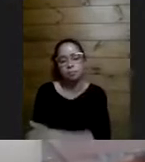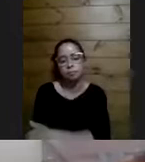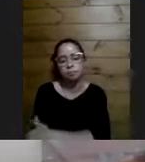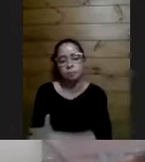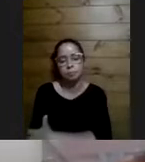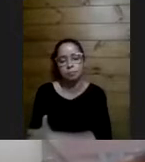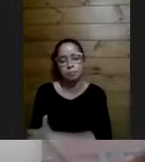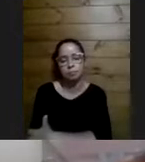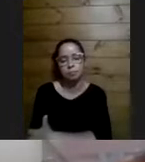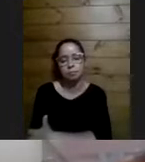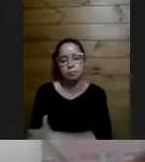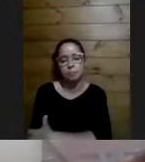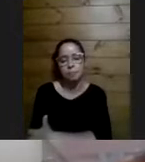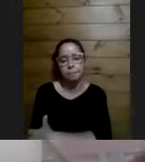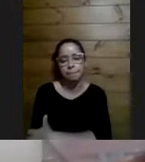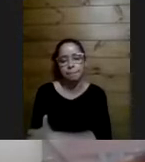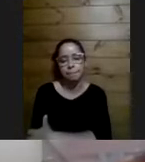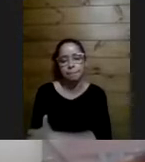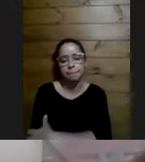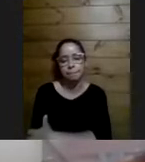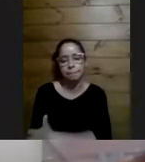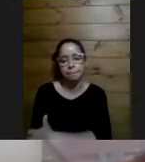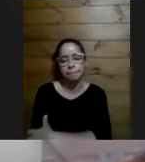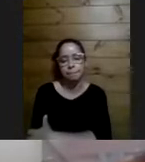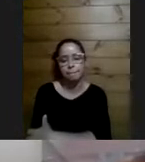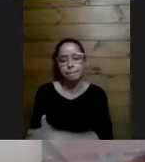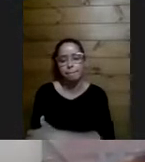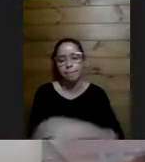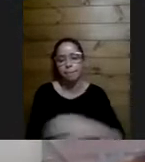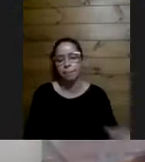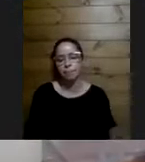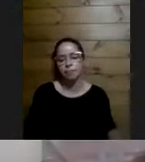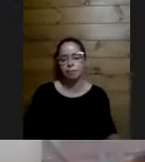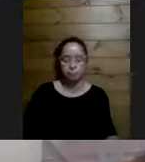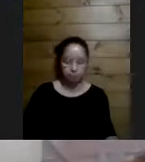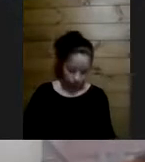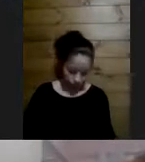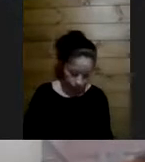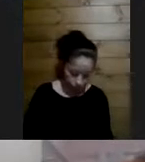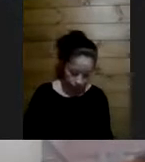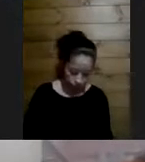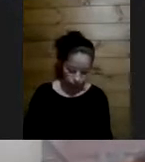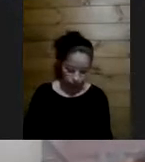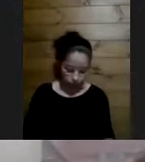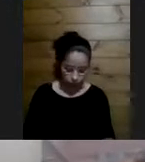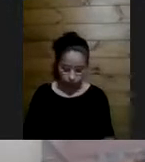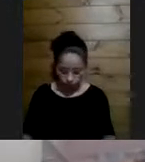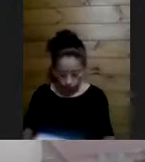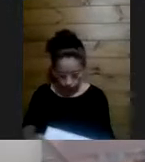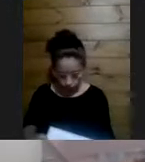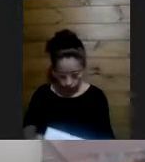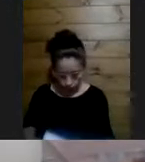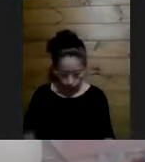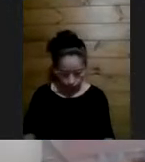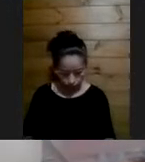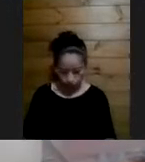colegas. Nós temos no campo da inovação e do desenvolvimento profissional